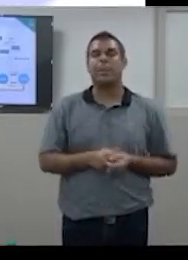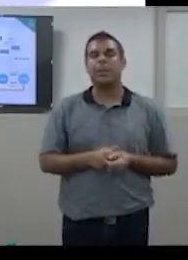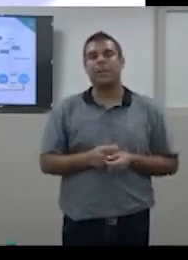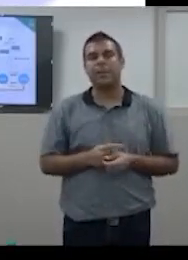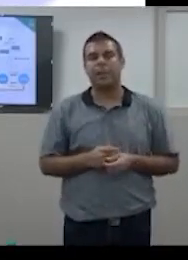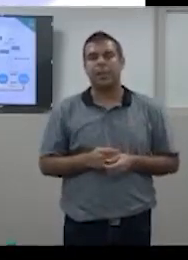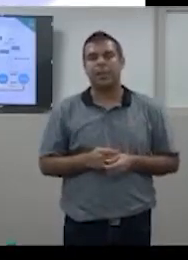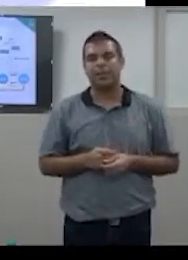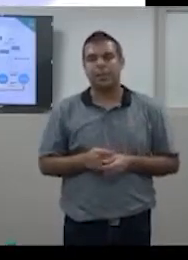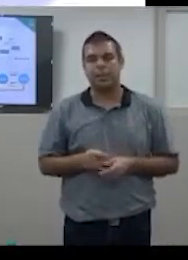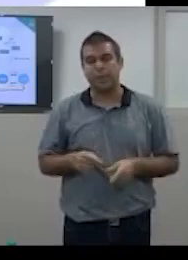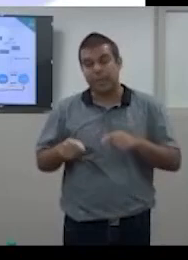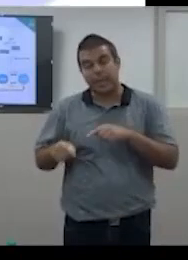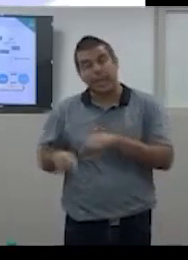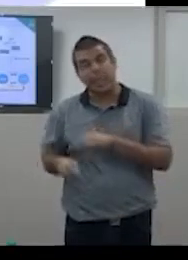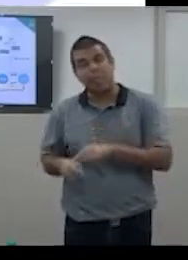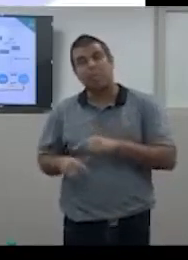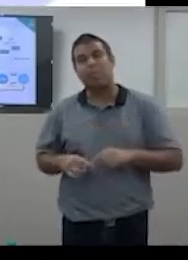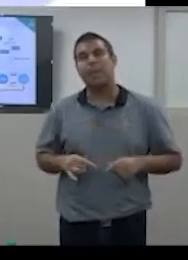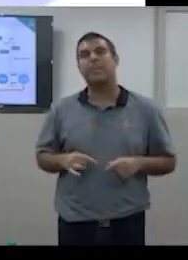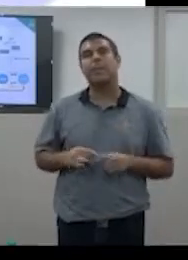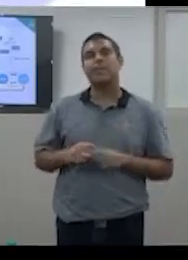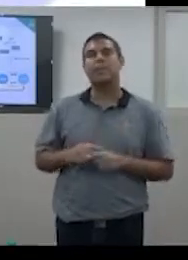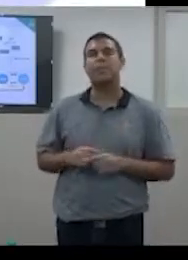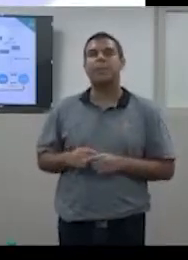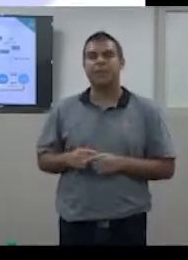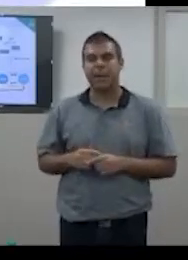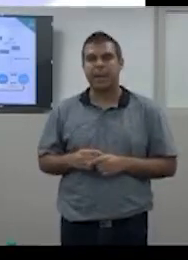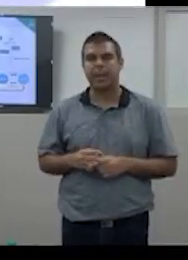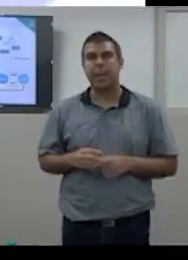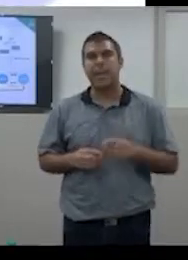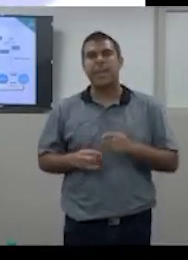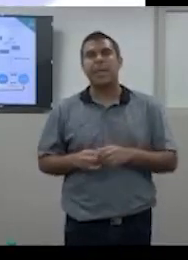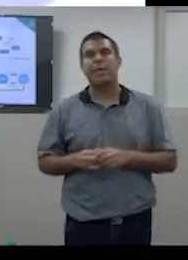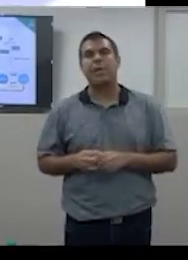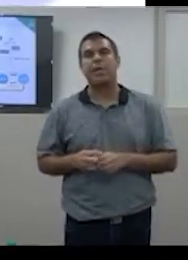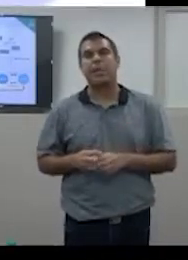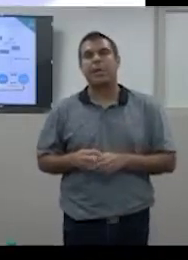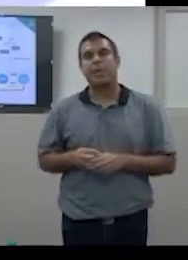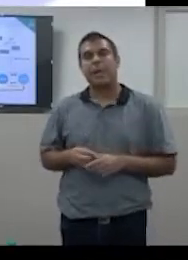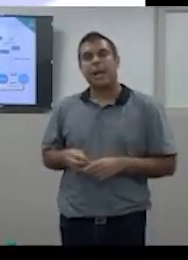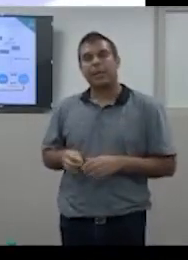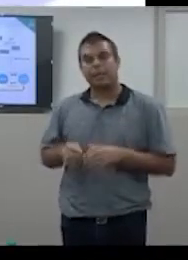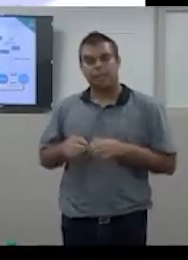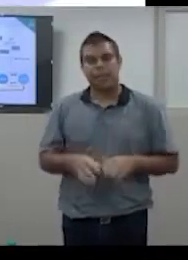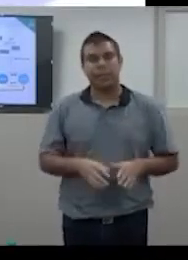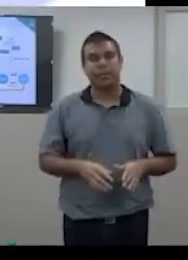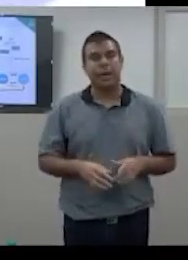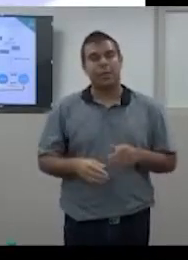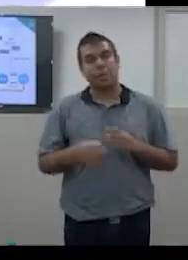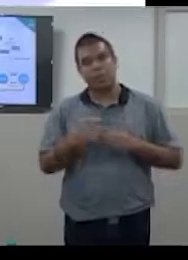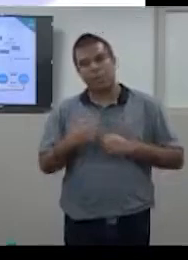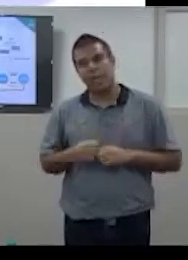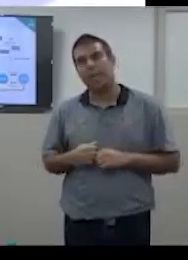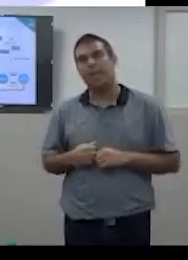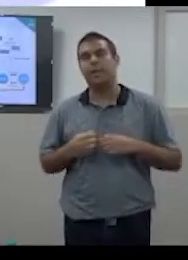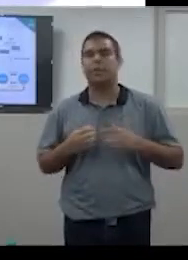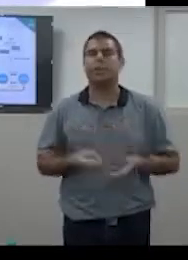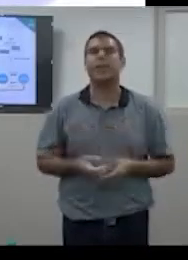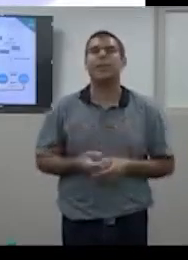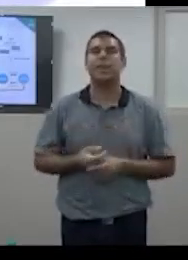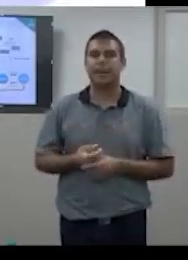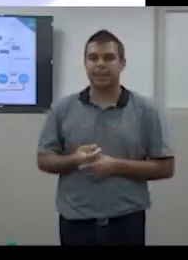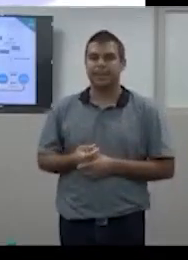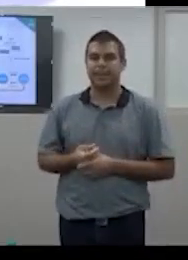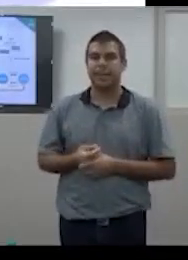você vai ter que a umidade acaba se assentando ao longo da noite, pela manhã a gente chama de orvalho. E aí o que acontece? Às vezes esse orvalho congela